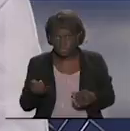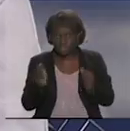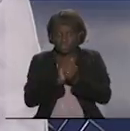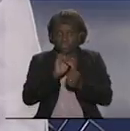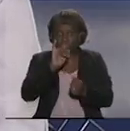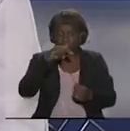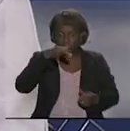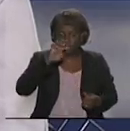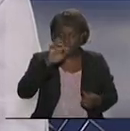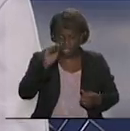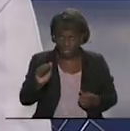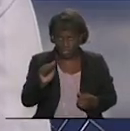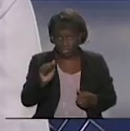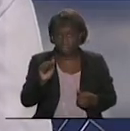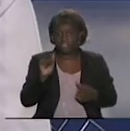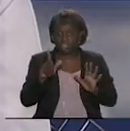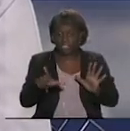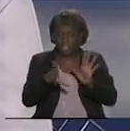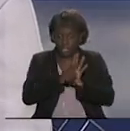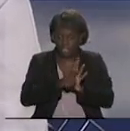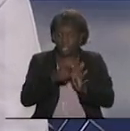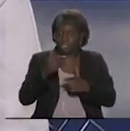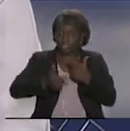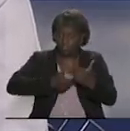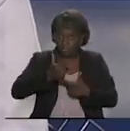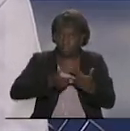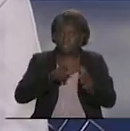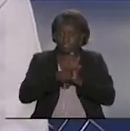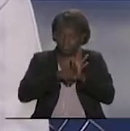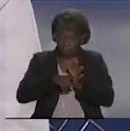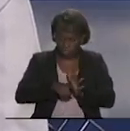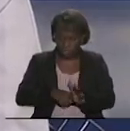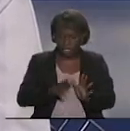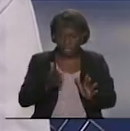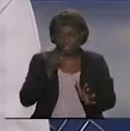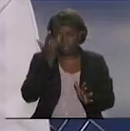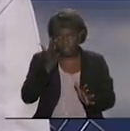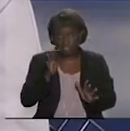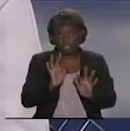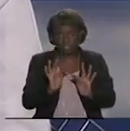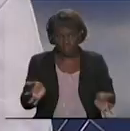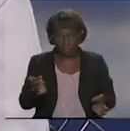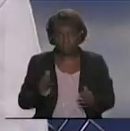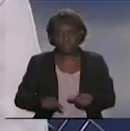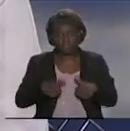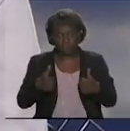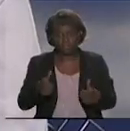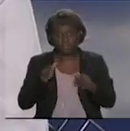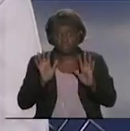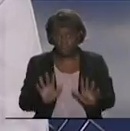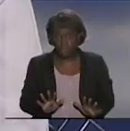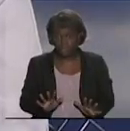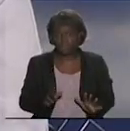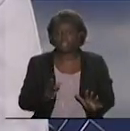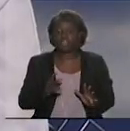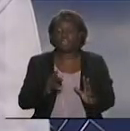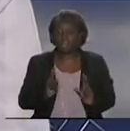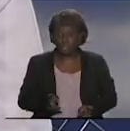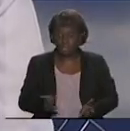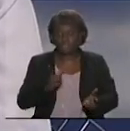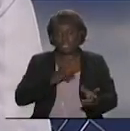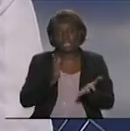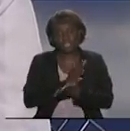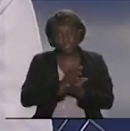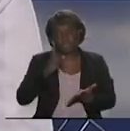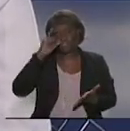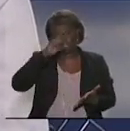INEA, trabalhou nessa parte de legislação e ficou mais simplificada, mas mesmo assim